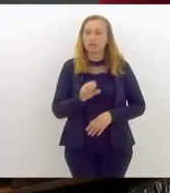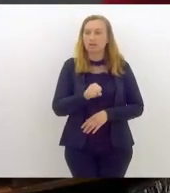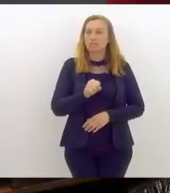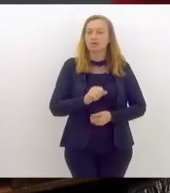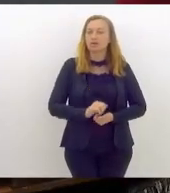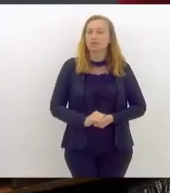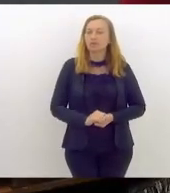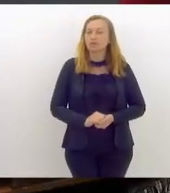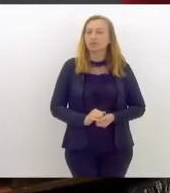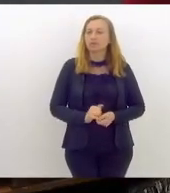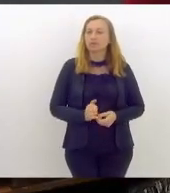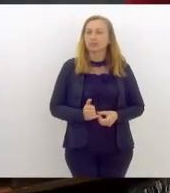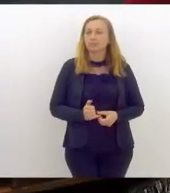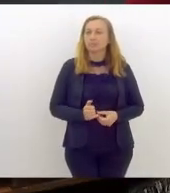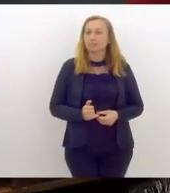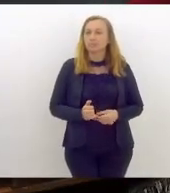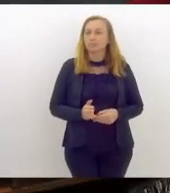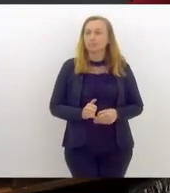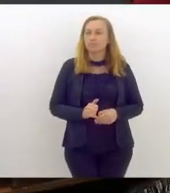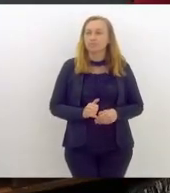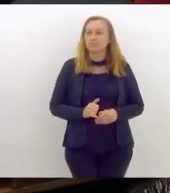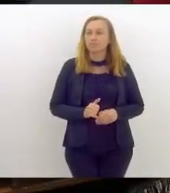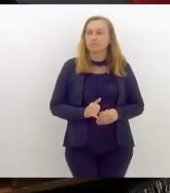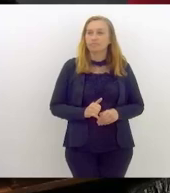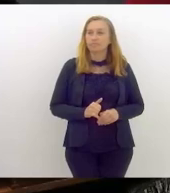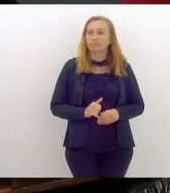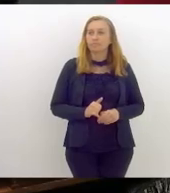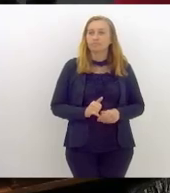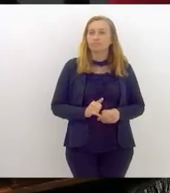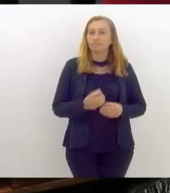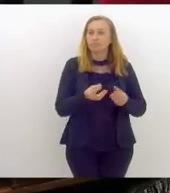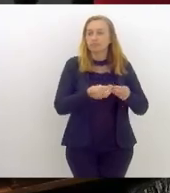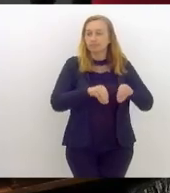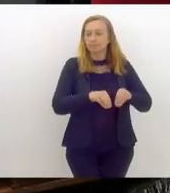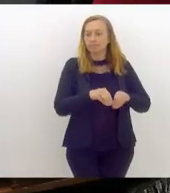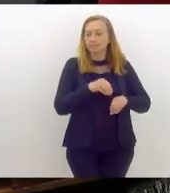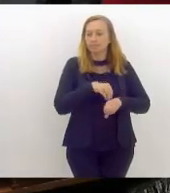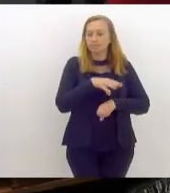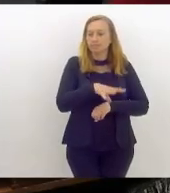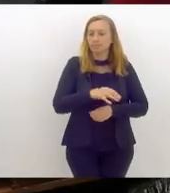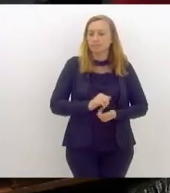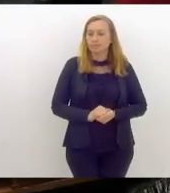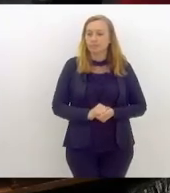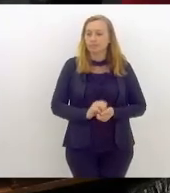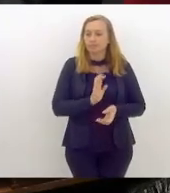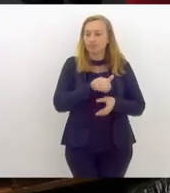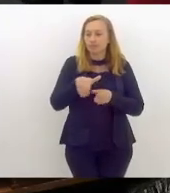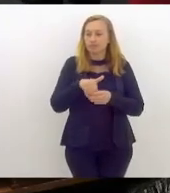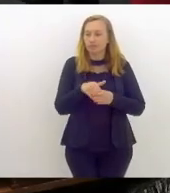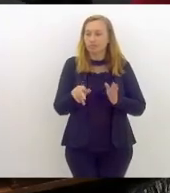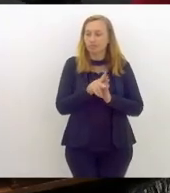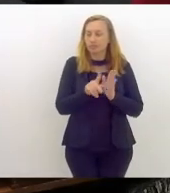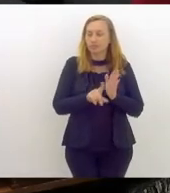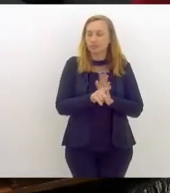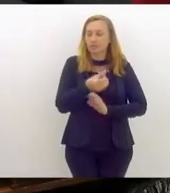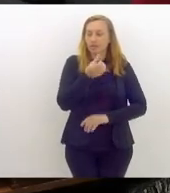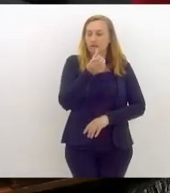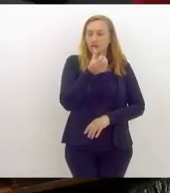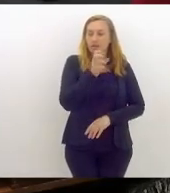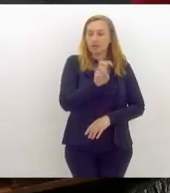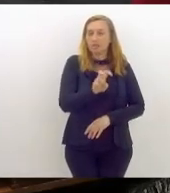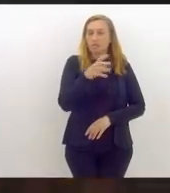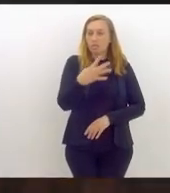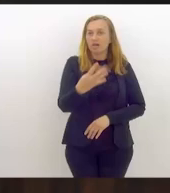certo. Com os pareceres emitidos, prejudicados, destaques, em votação, projeto de lei